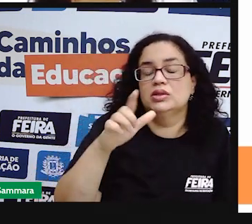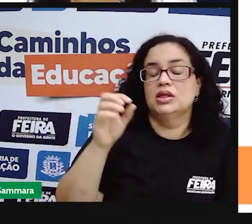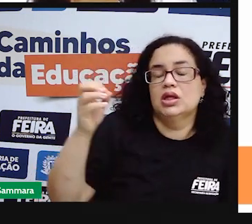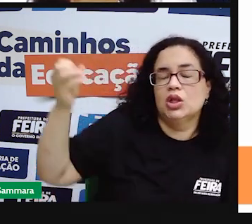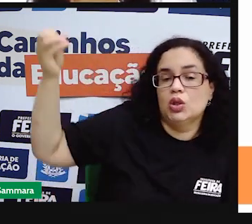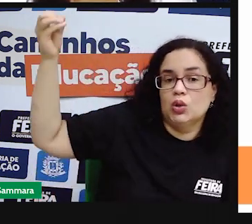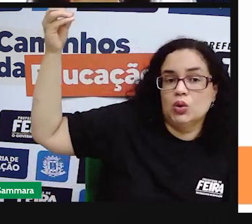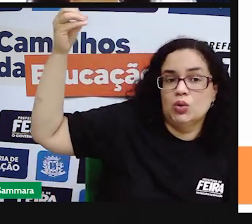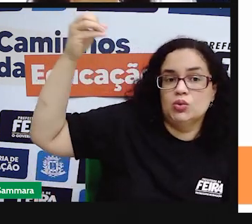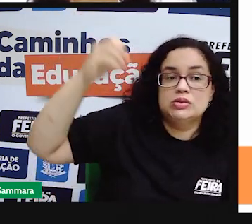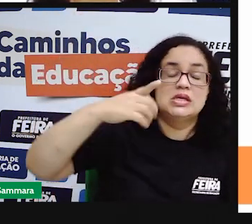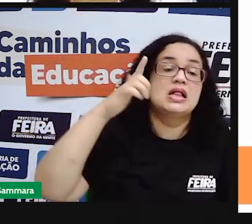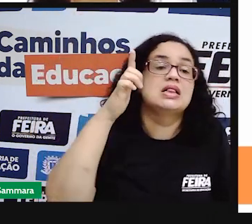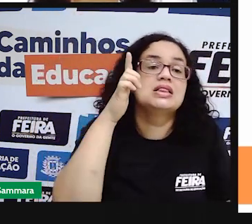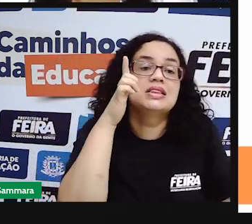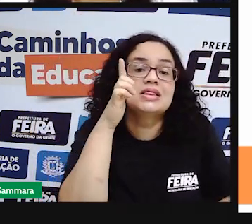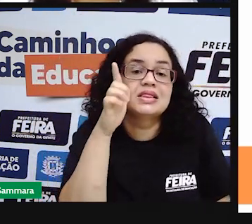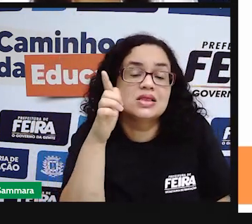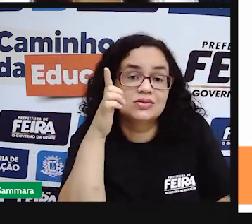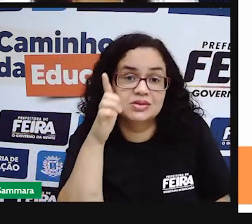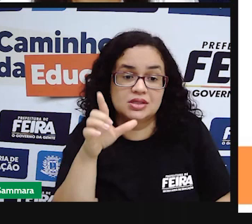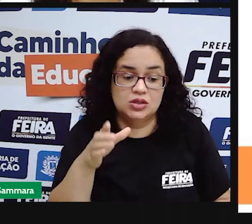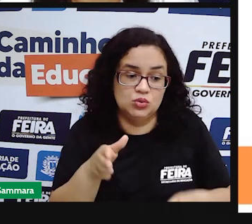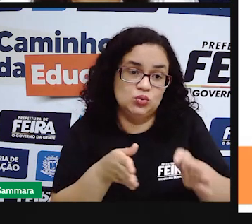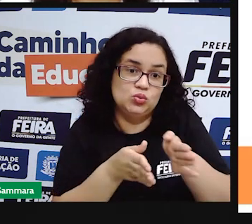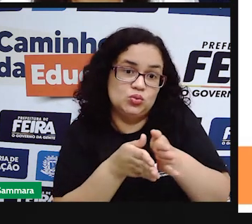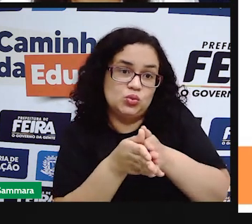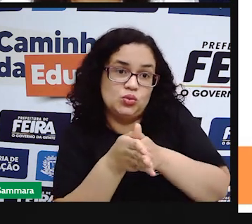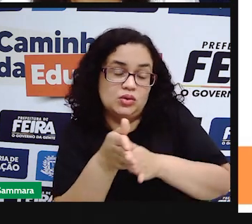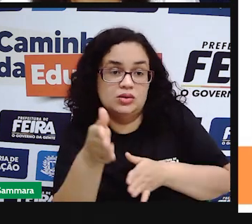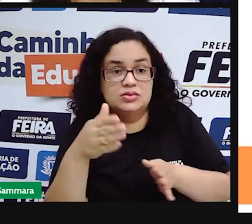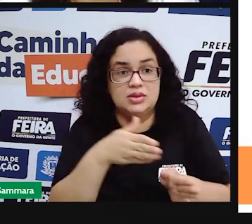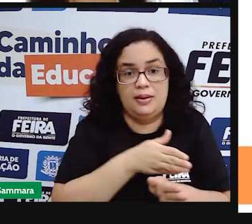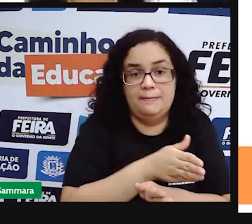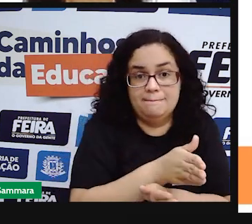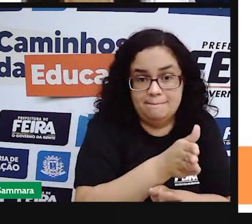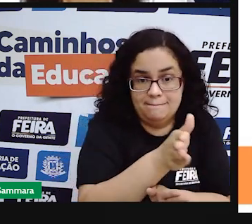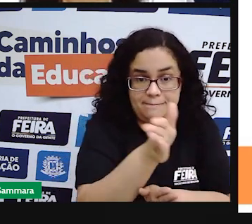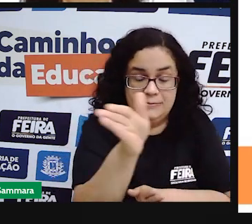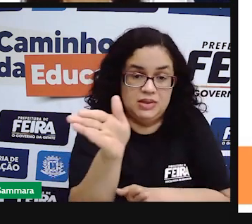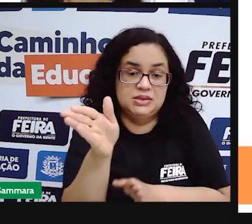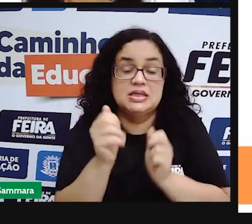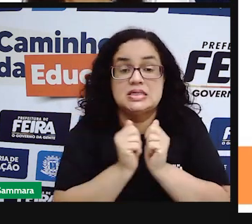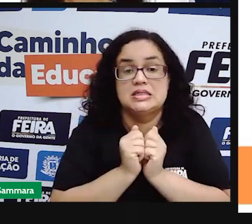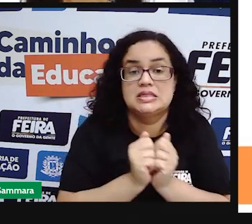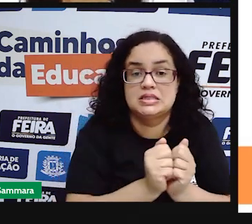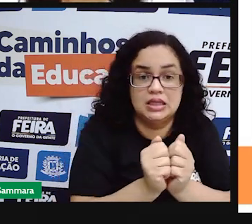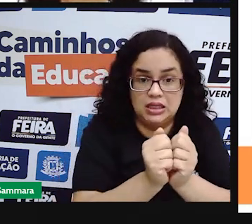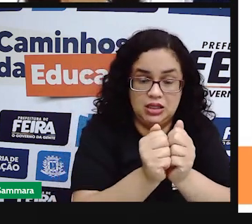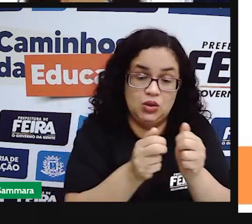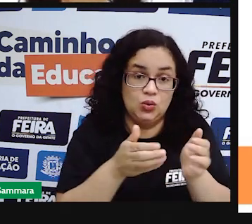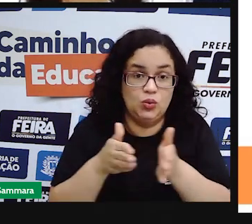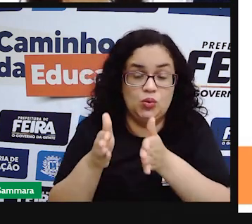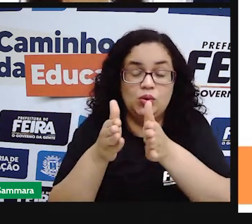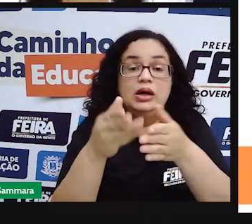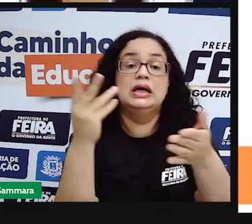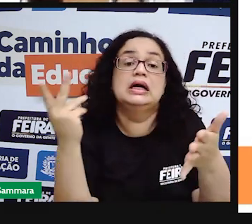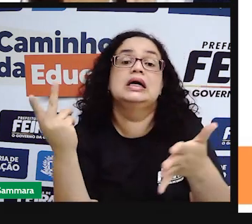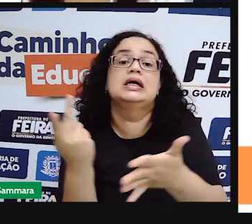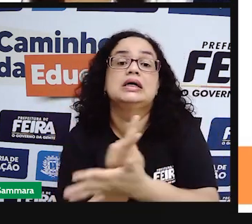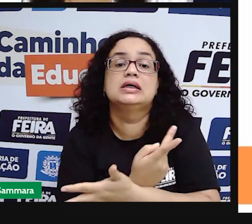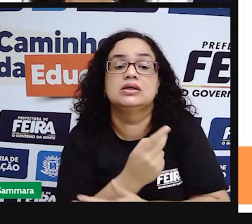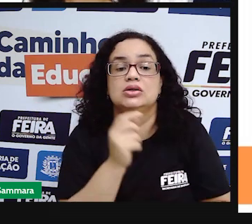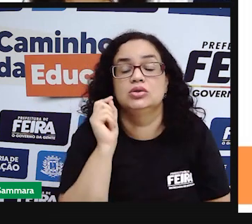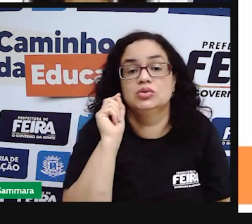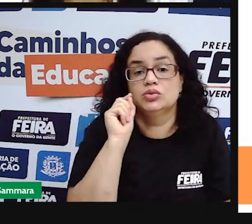ela não consegue atravessar, ela não consegue passar, seguir o seu caminho. O que é que acontece aí na